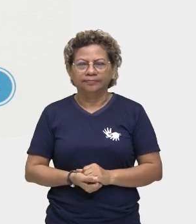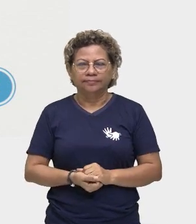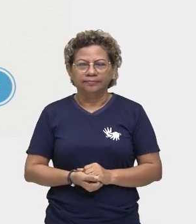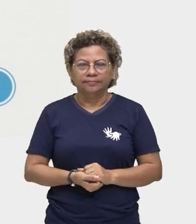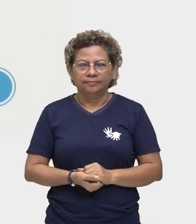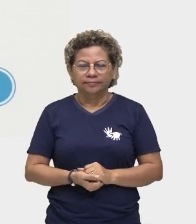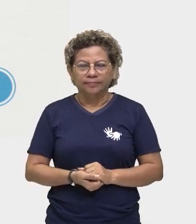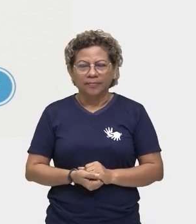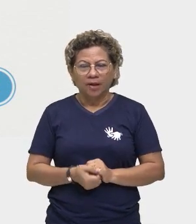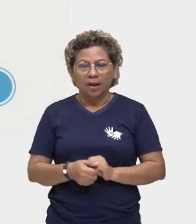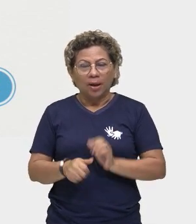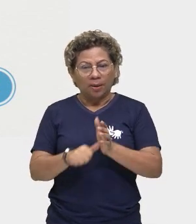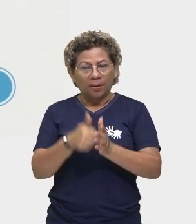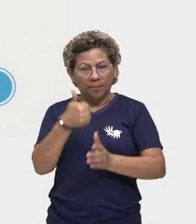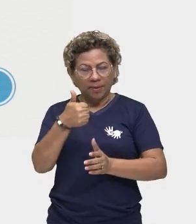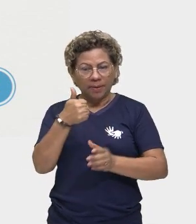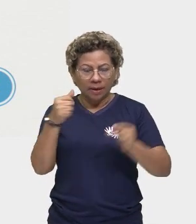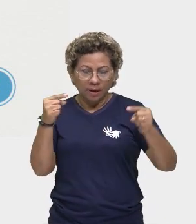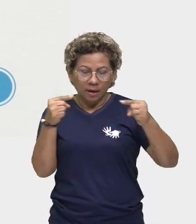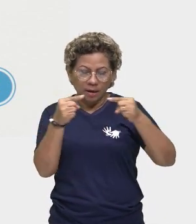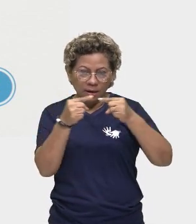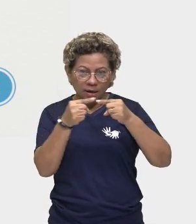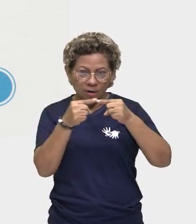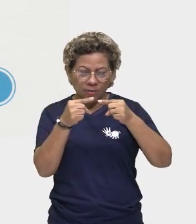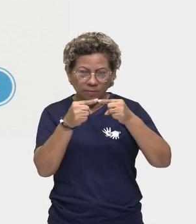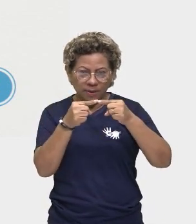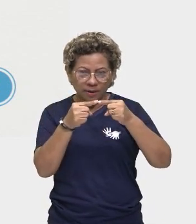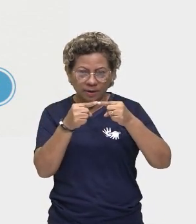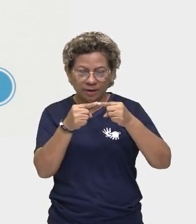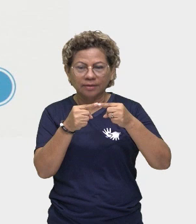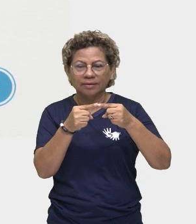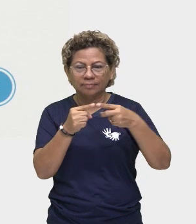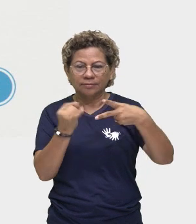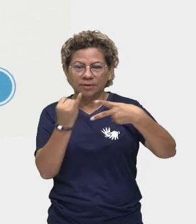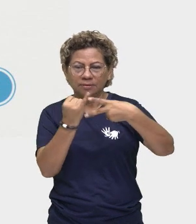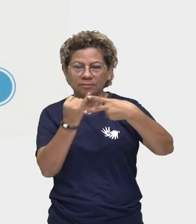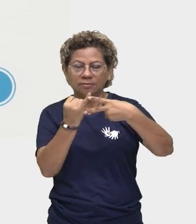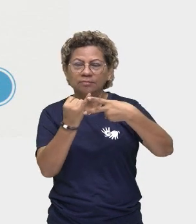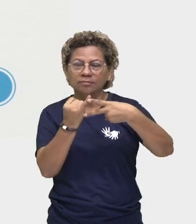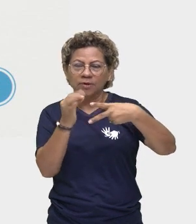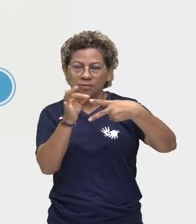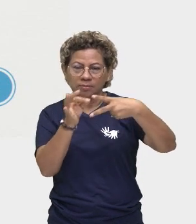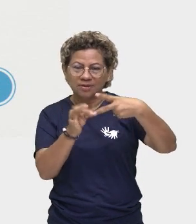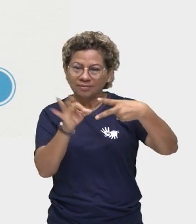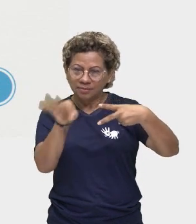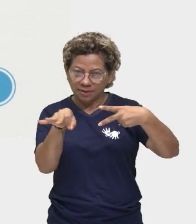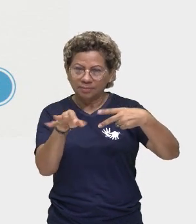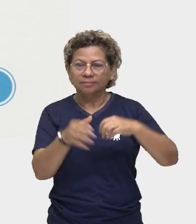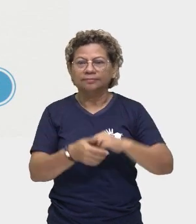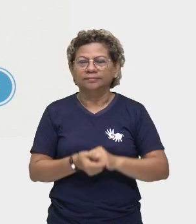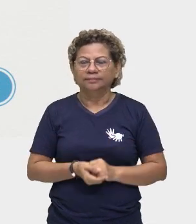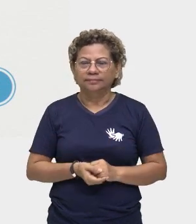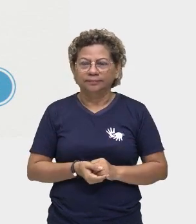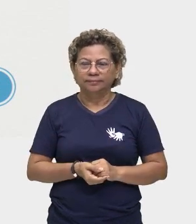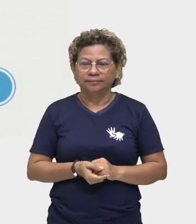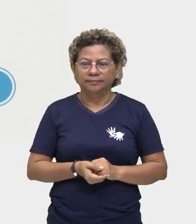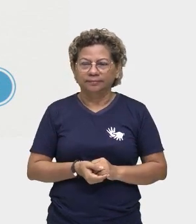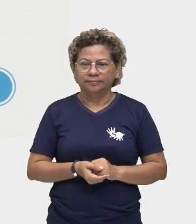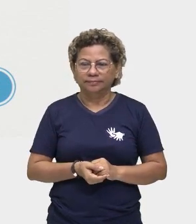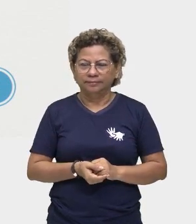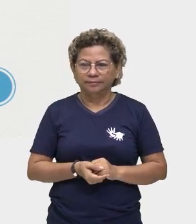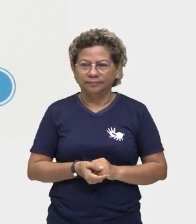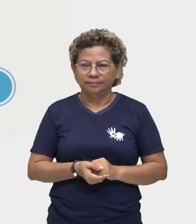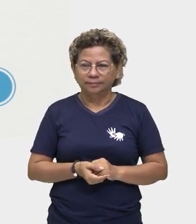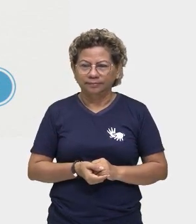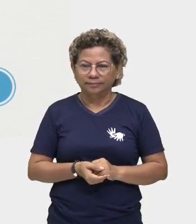a primeira figura fechada aqui, nosso polígono, certo? Aqui, nós